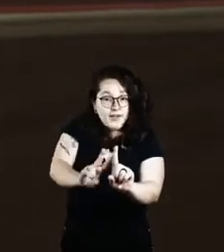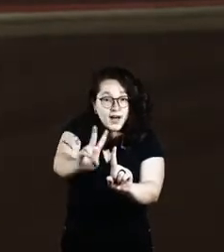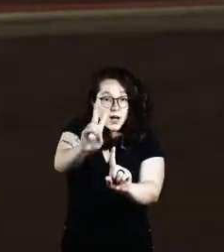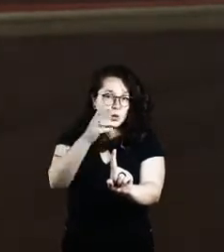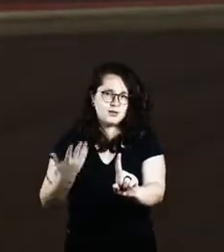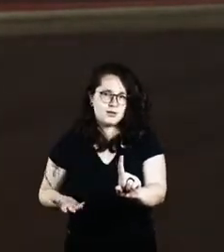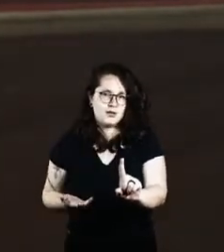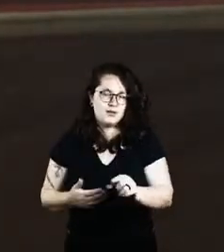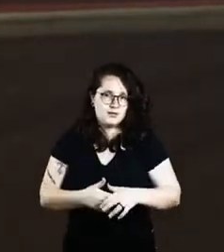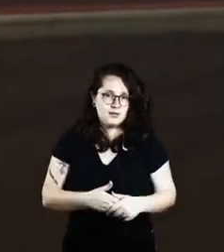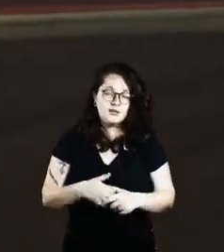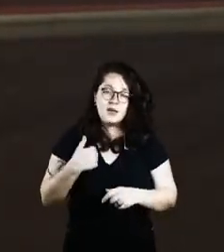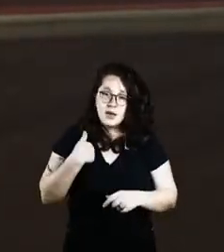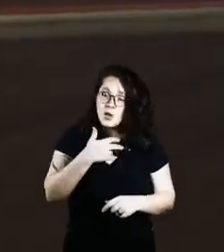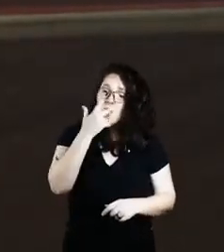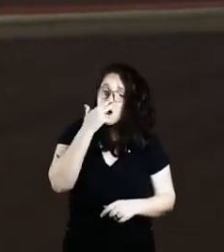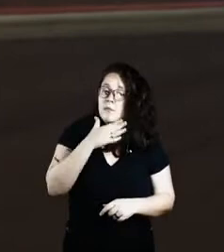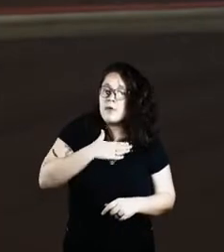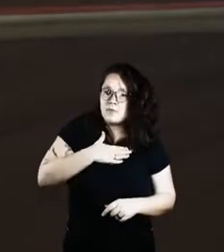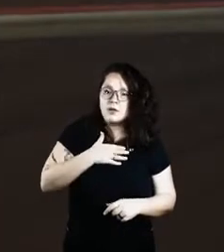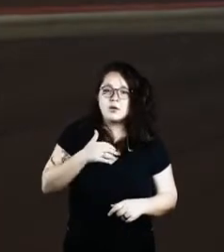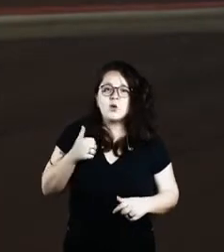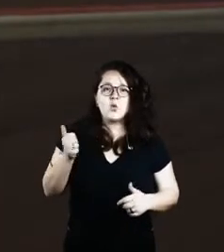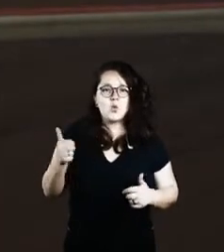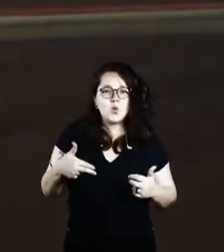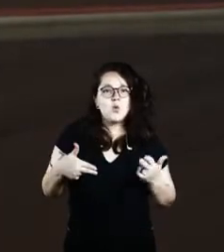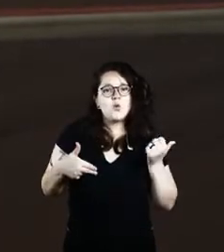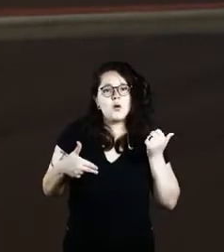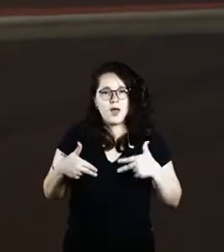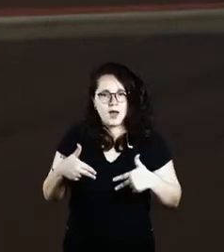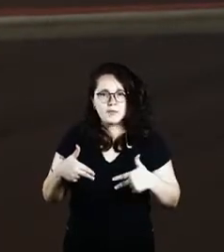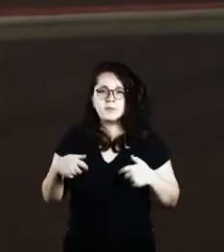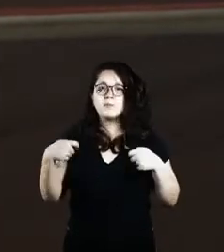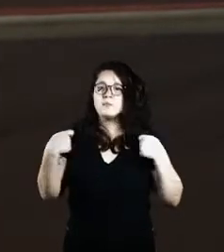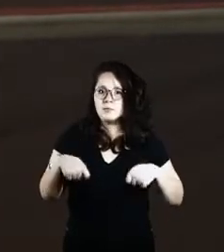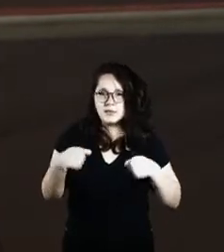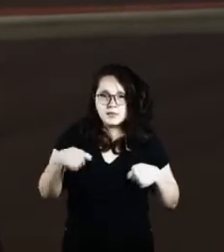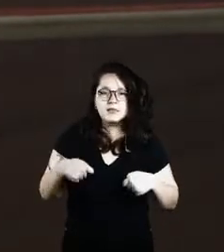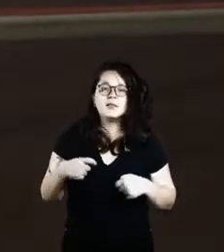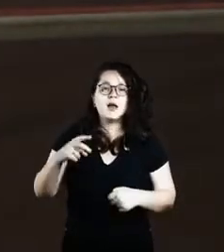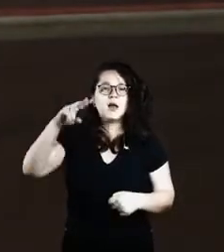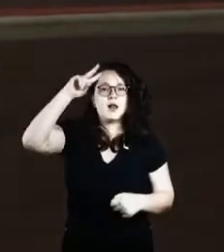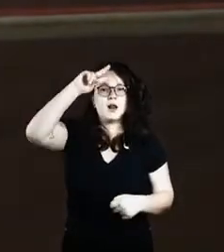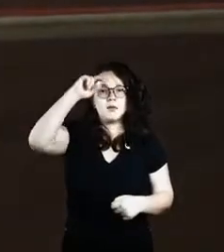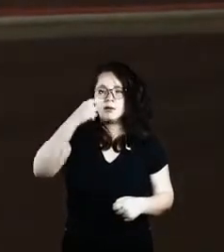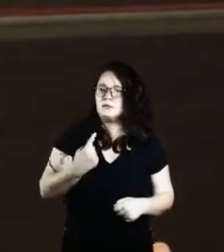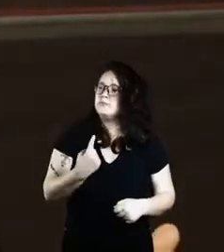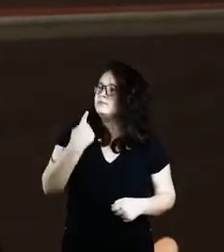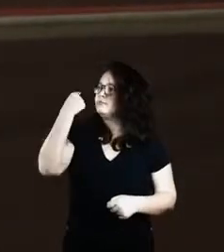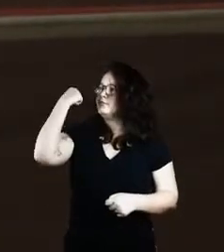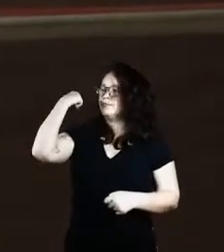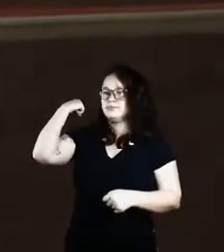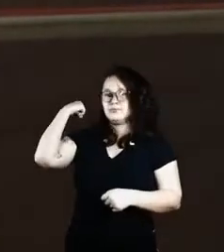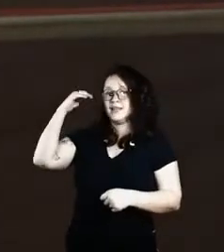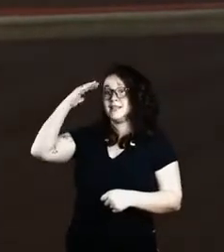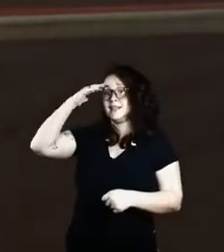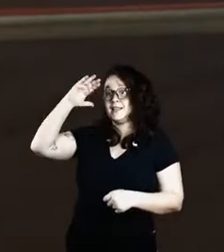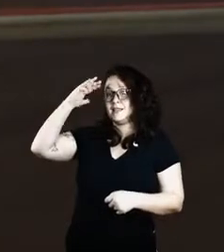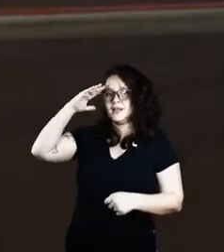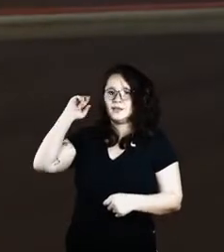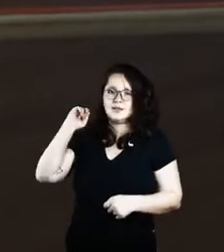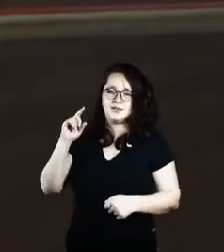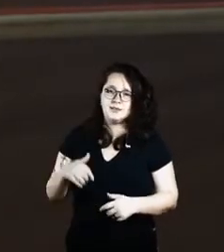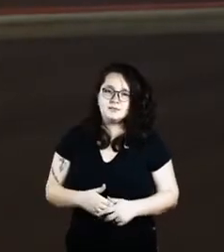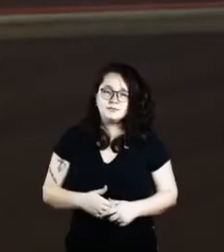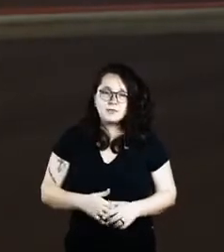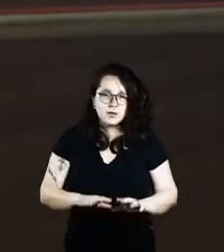rap, ele precisa dar 2 ou 3 passos pra trás e trazer... Eu já acho que deveria zerar, vamos